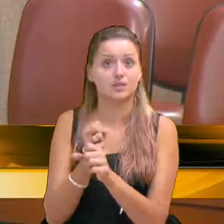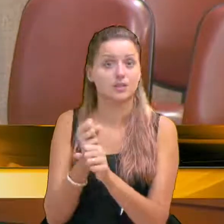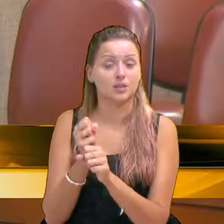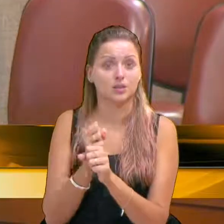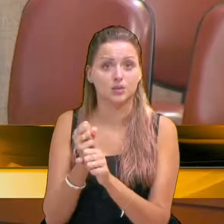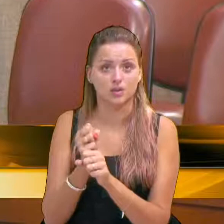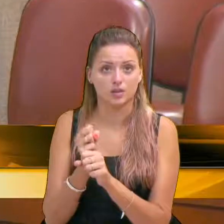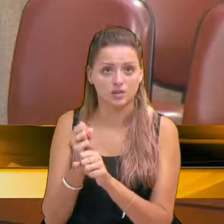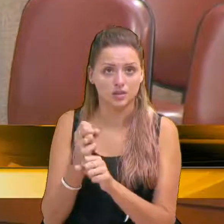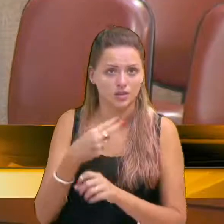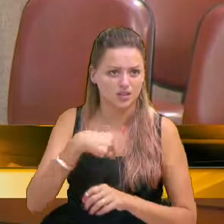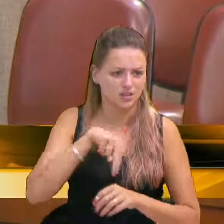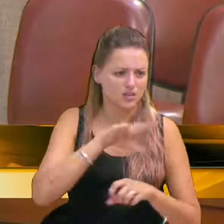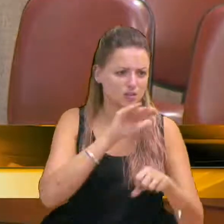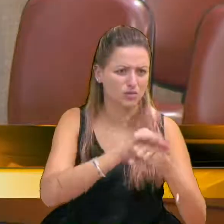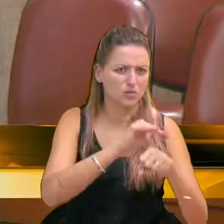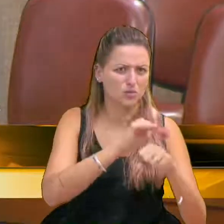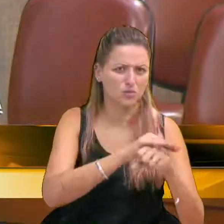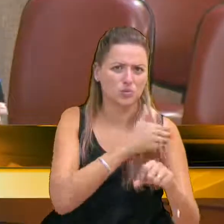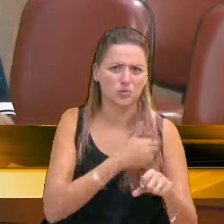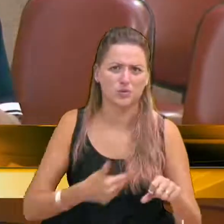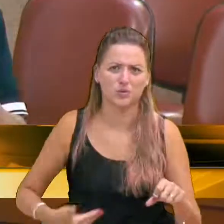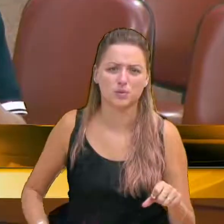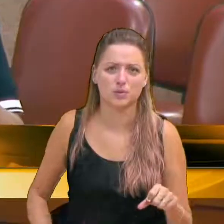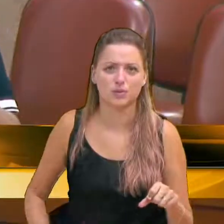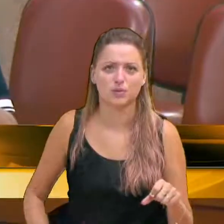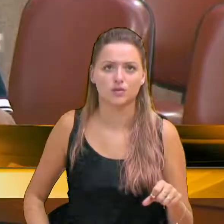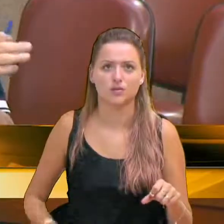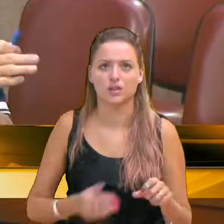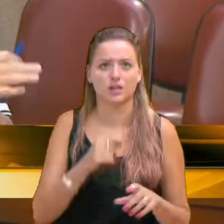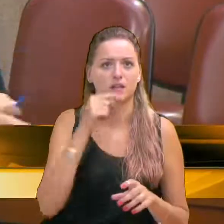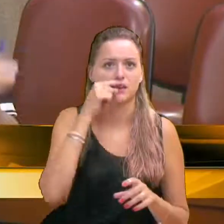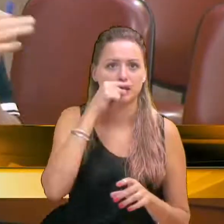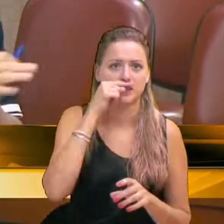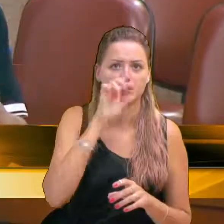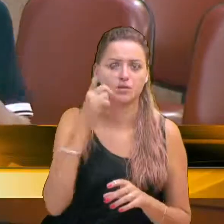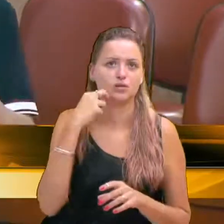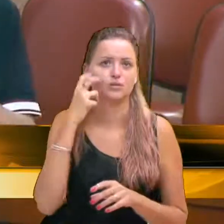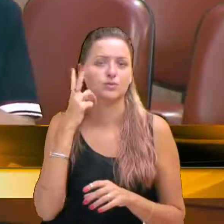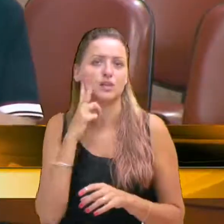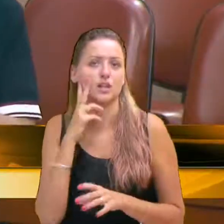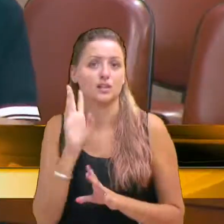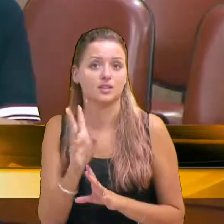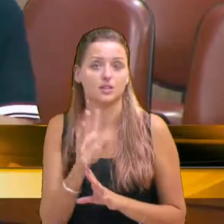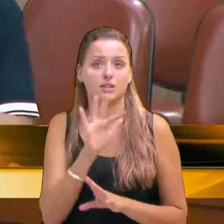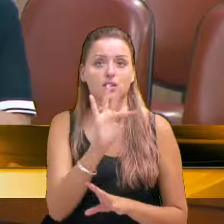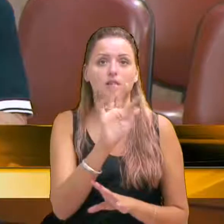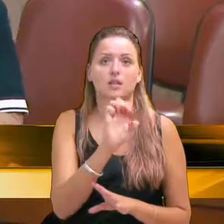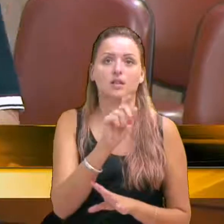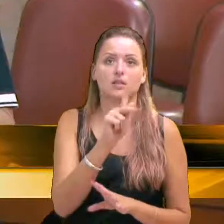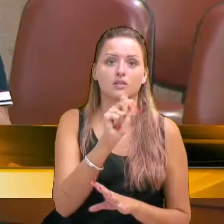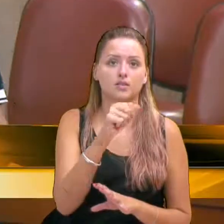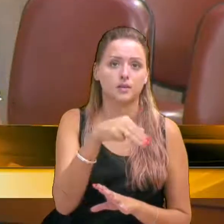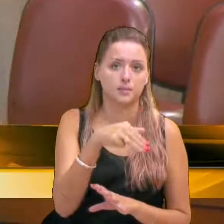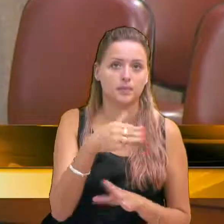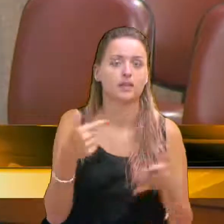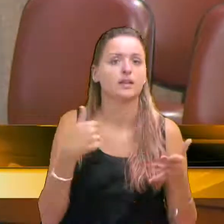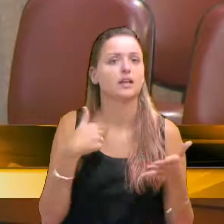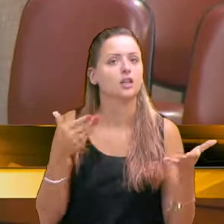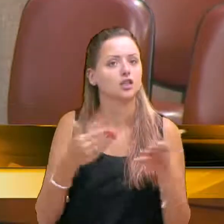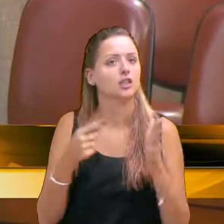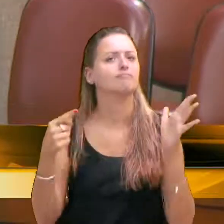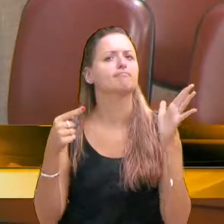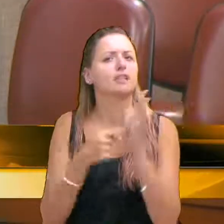E não vamos botar a culpa no governo A, B ou C, não é o Sartori, não é o Tarso. A FEPAM, eu já tenho denunciado